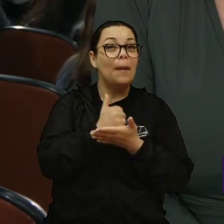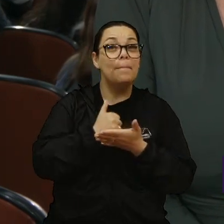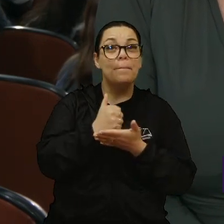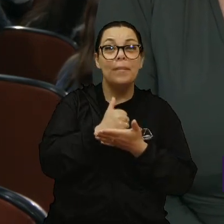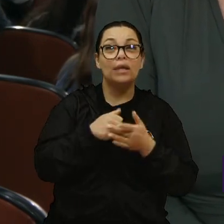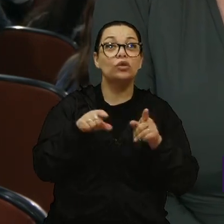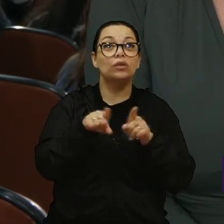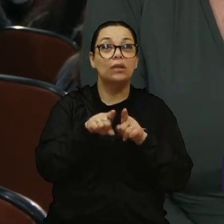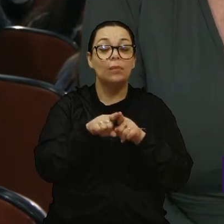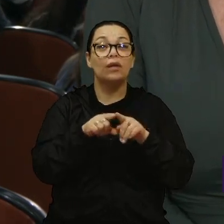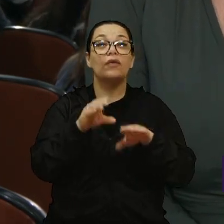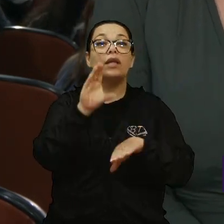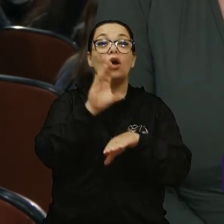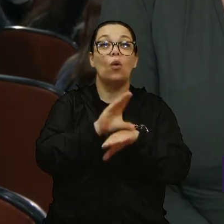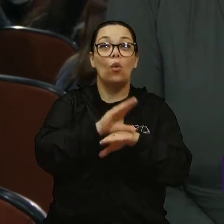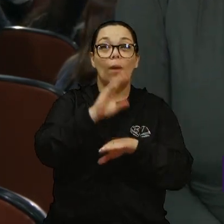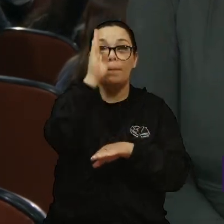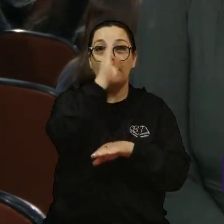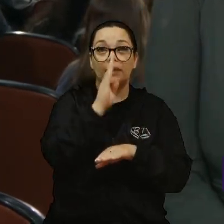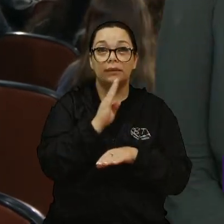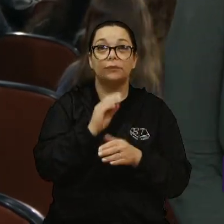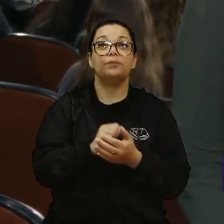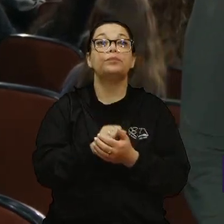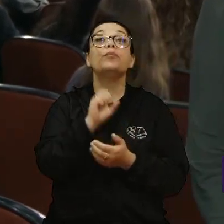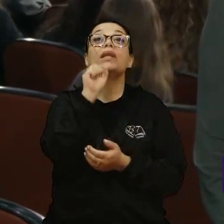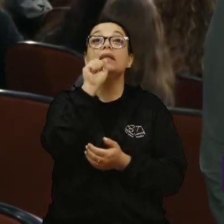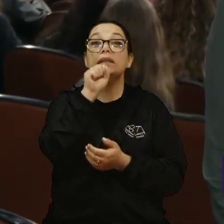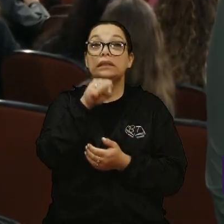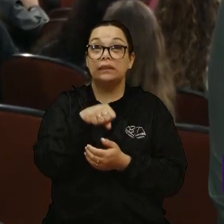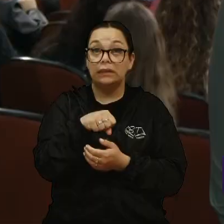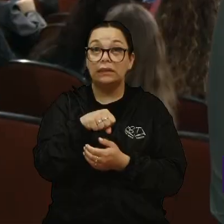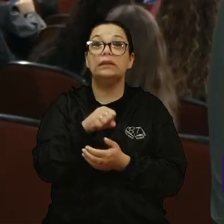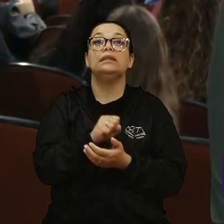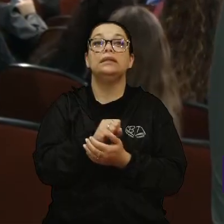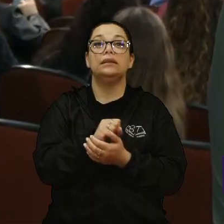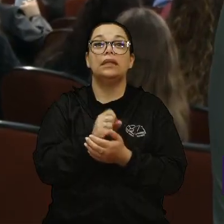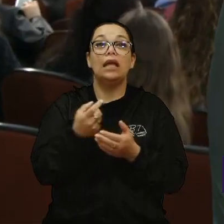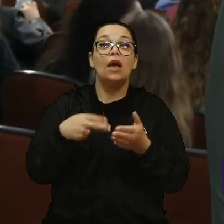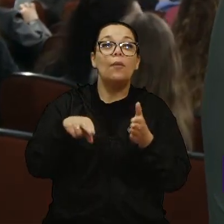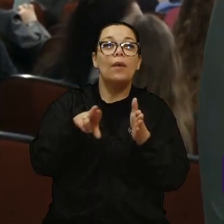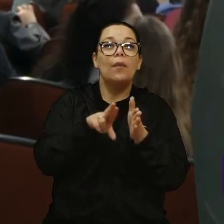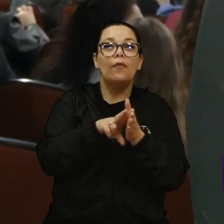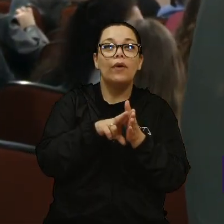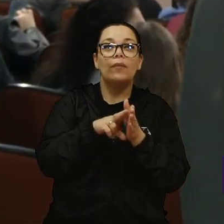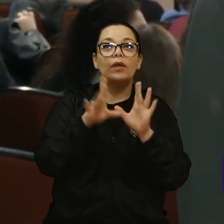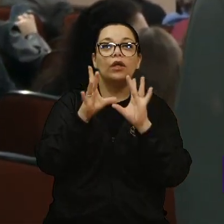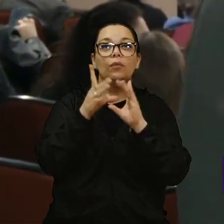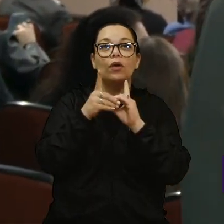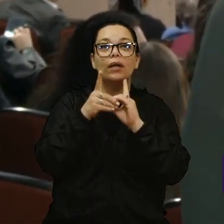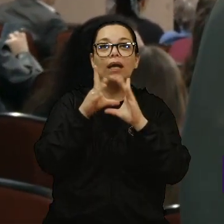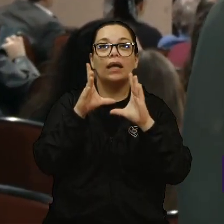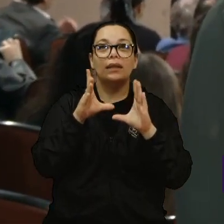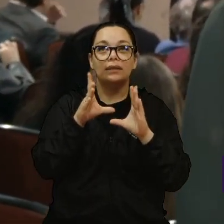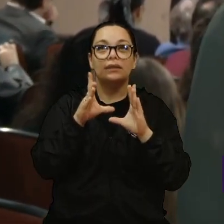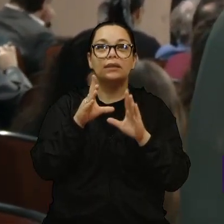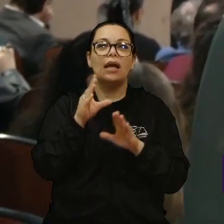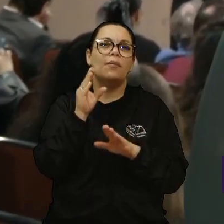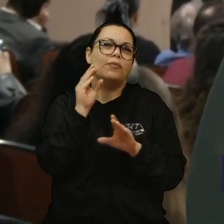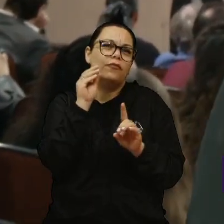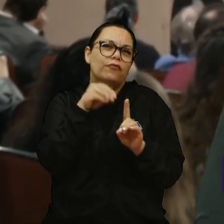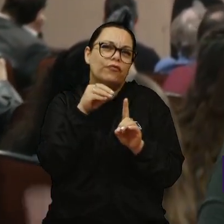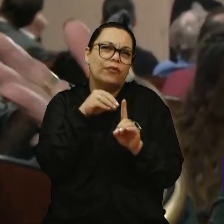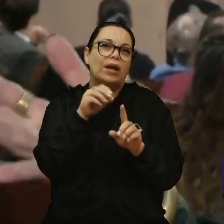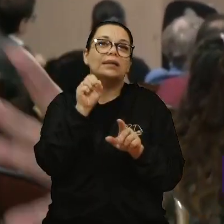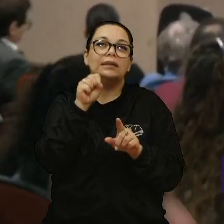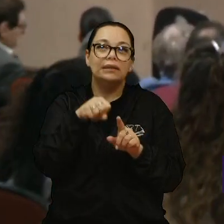inclusive previstos na Constituição brasileira, né? Sim, nós estamos numa retomada de democracia no país, uma democracia ainda frágil, vídeo